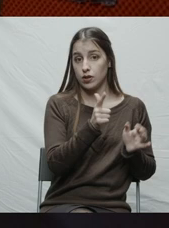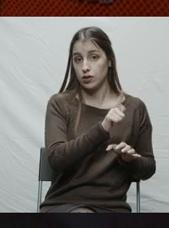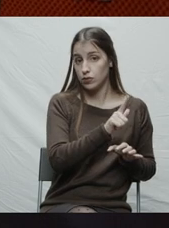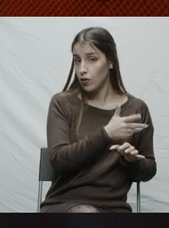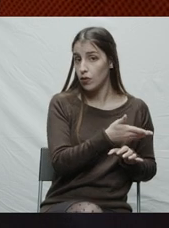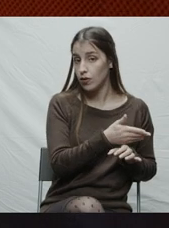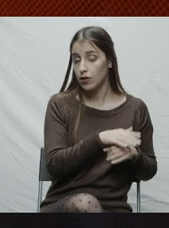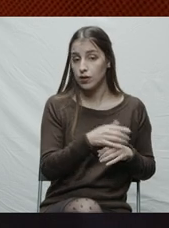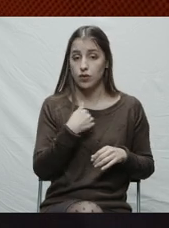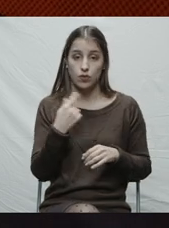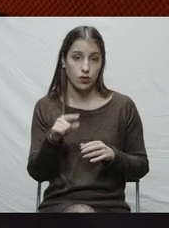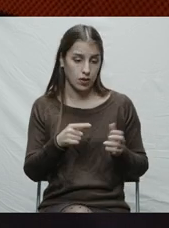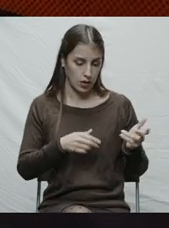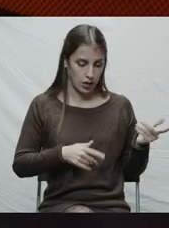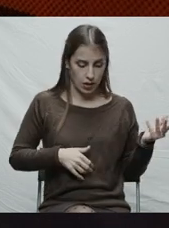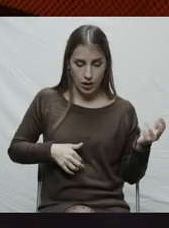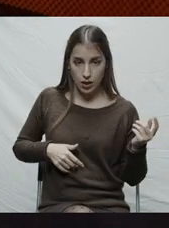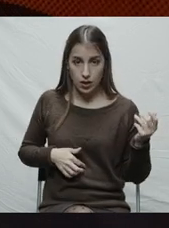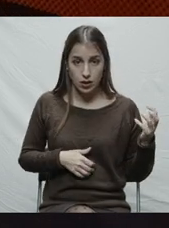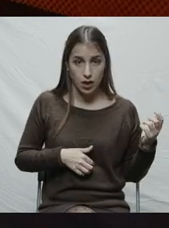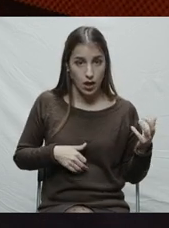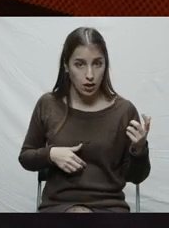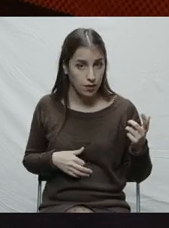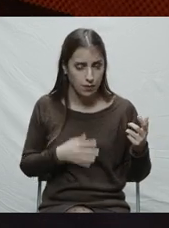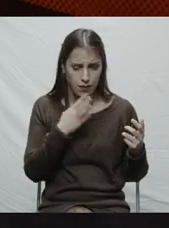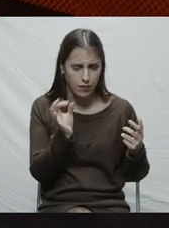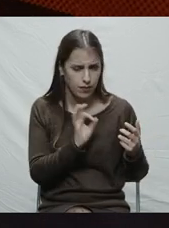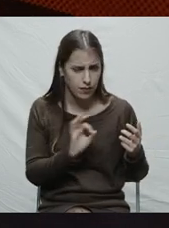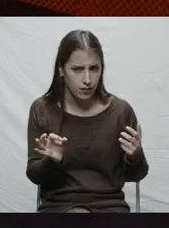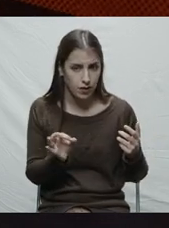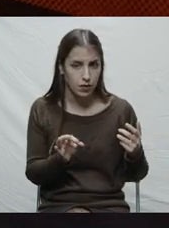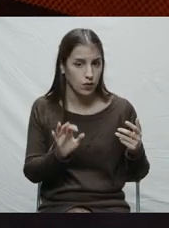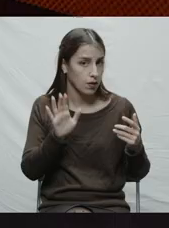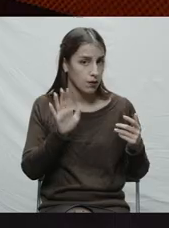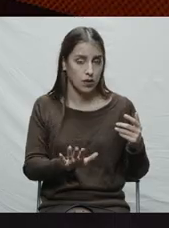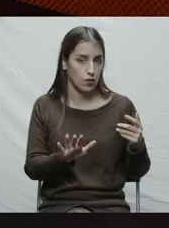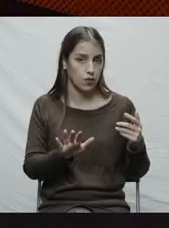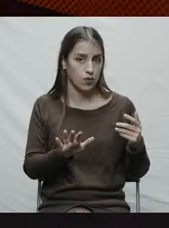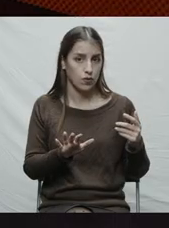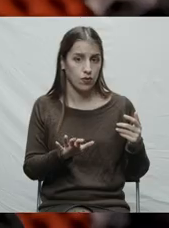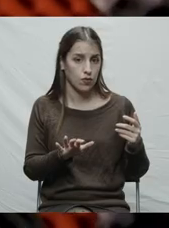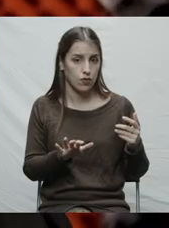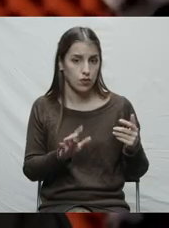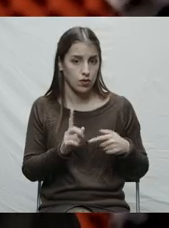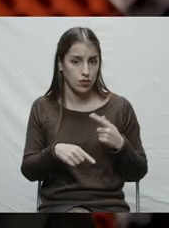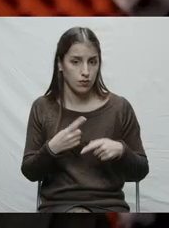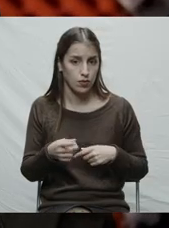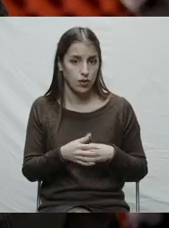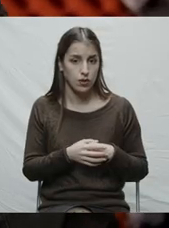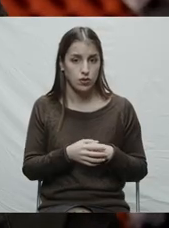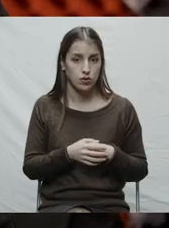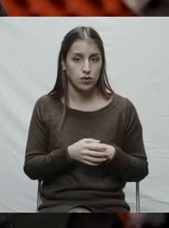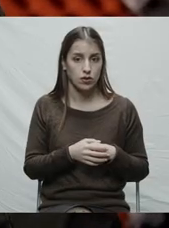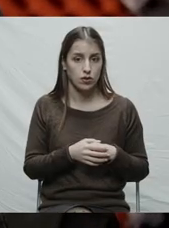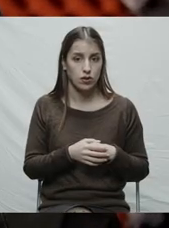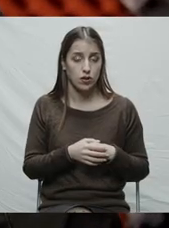é, claro. Eu tinha um amigo que tocava guitarra maravilhosamente bem e parou de tocar guitarra. Eu tocava guitarra maravilhosamente bem, mas não tocava como, acho que